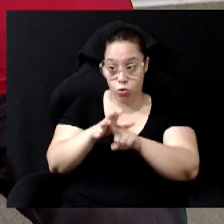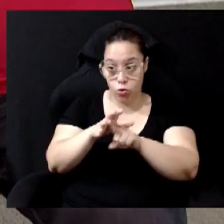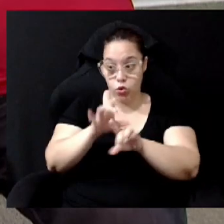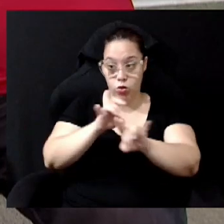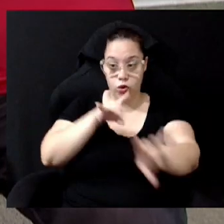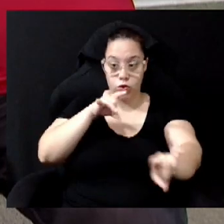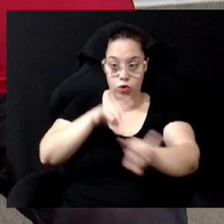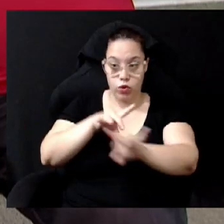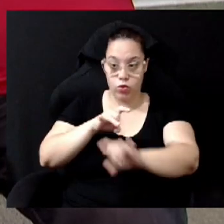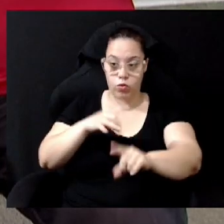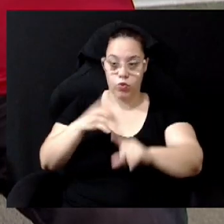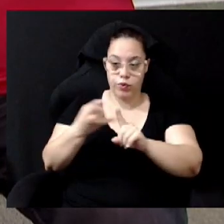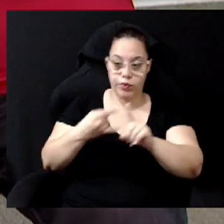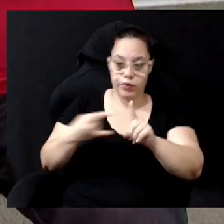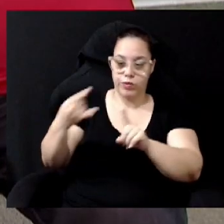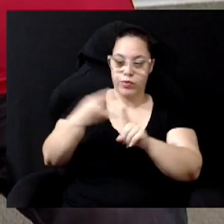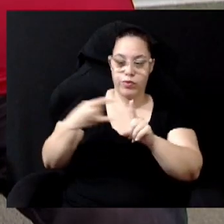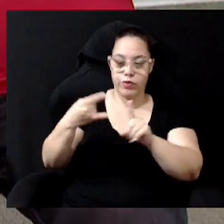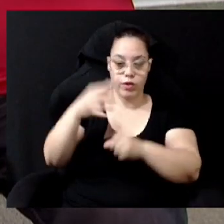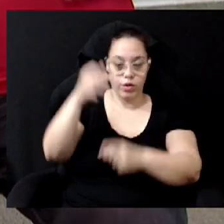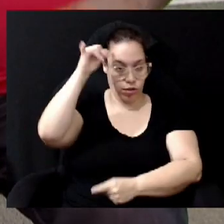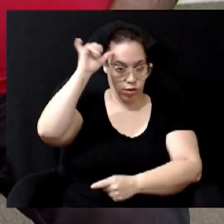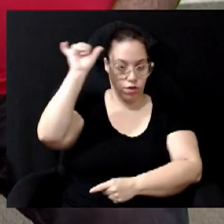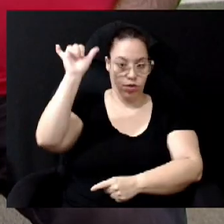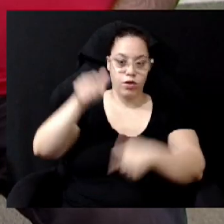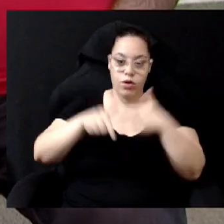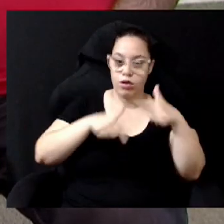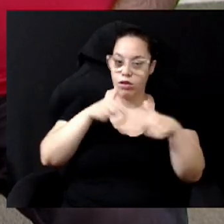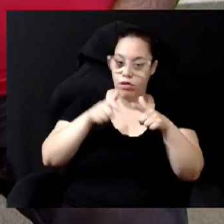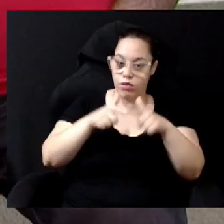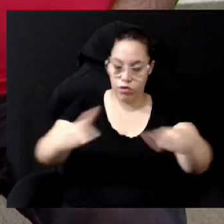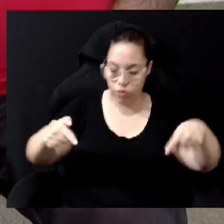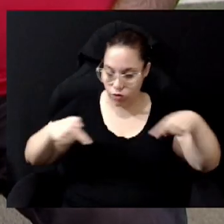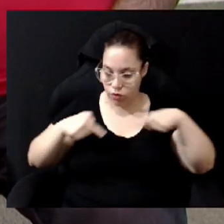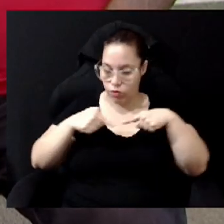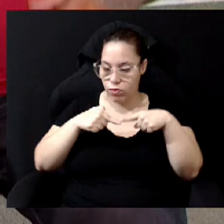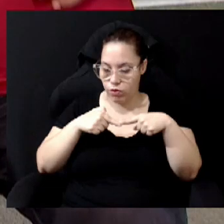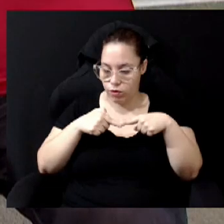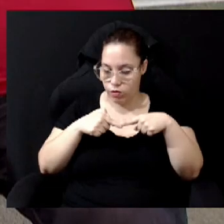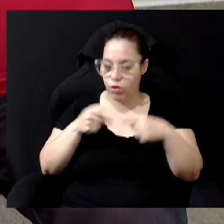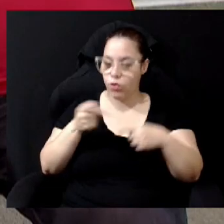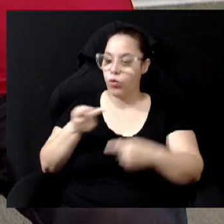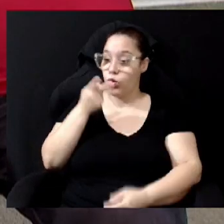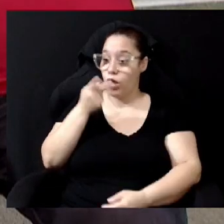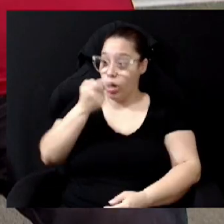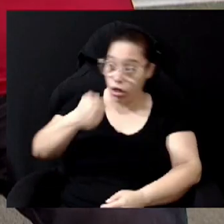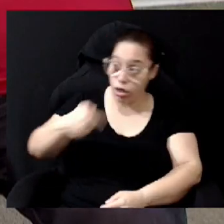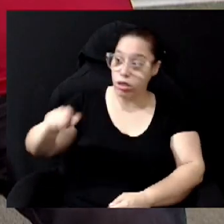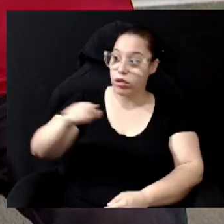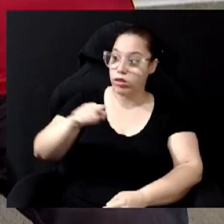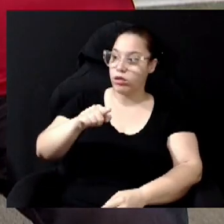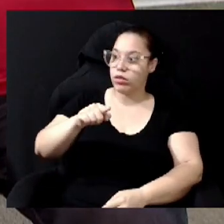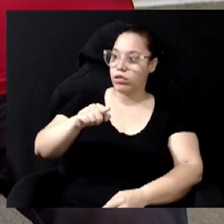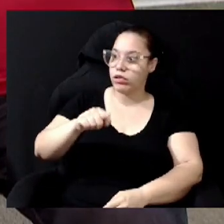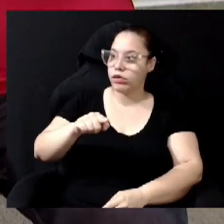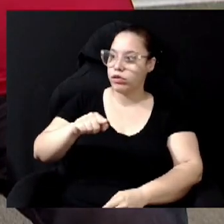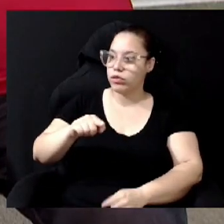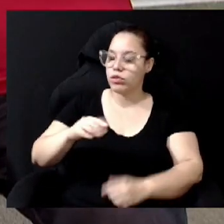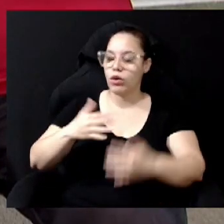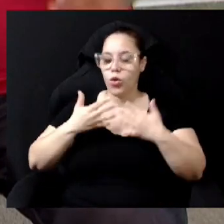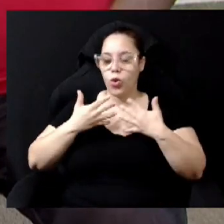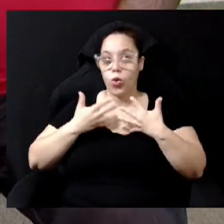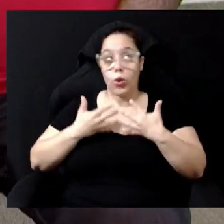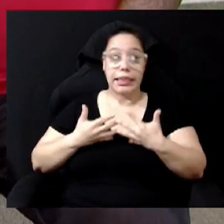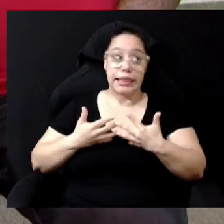de trabalhar a prevenção, ou seja, de trabalhar os espaços para que a gente possa falar sobre isso de uma maneira mais leve, embora seja um assunto